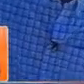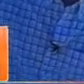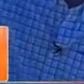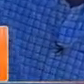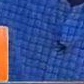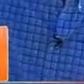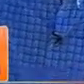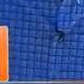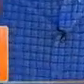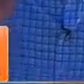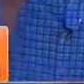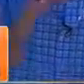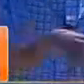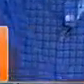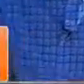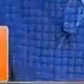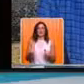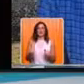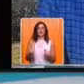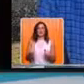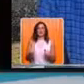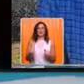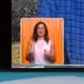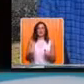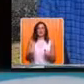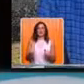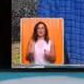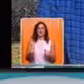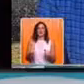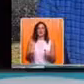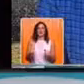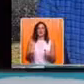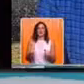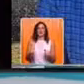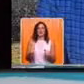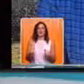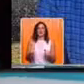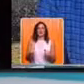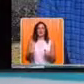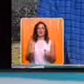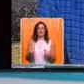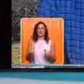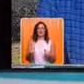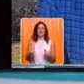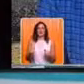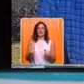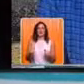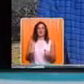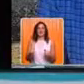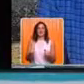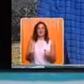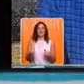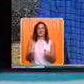é melhor mesmo Sabe aquela blusa eu gosto sabe por quê Porque